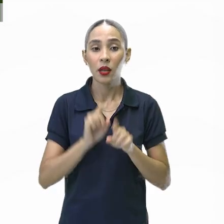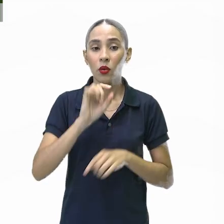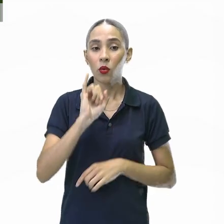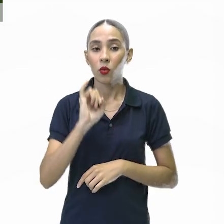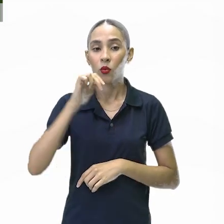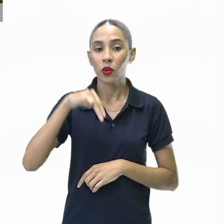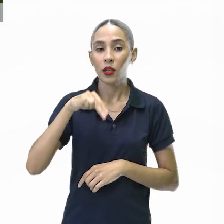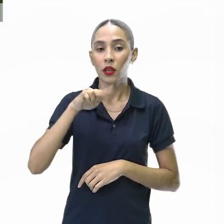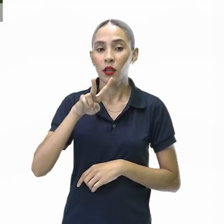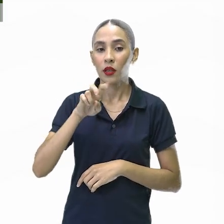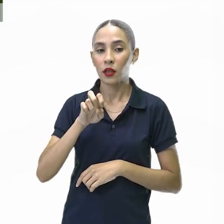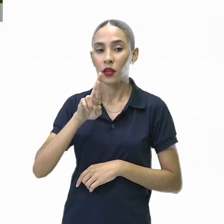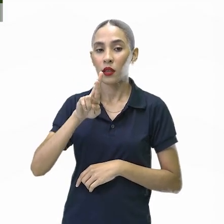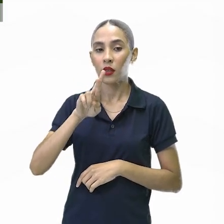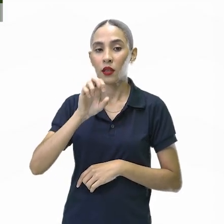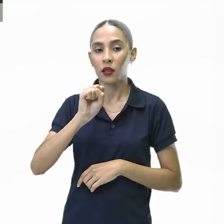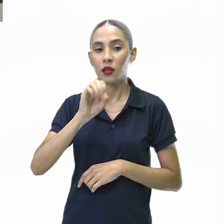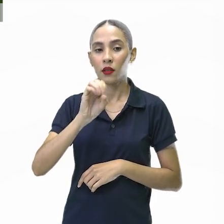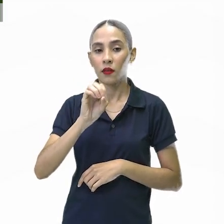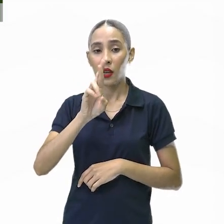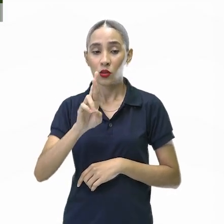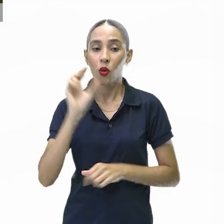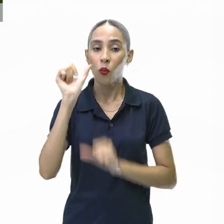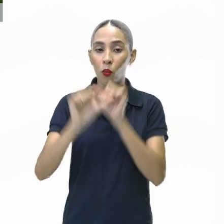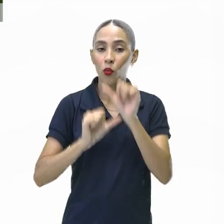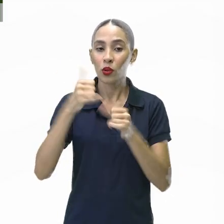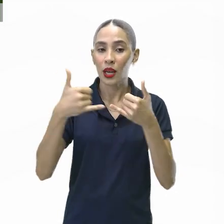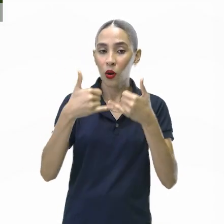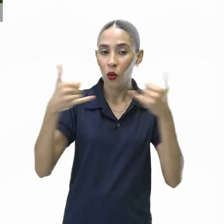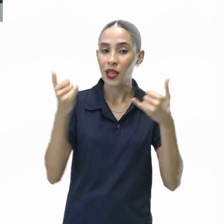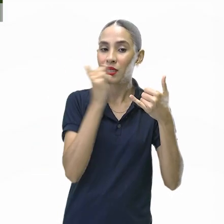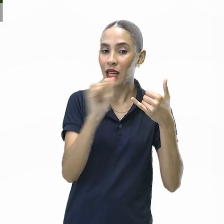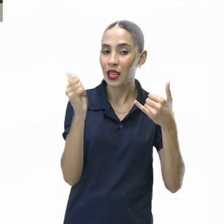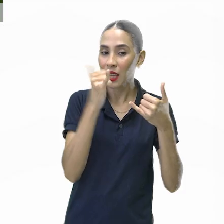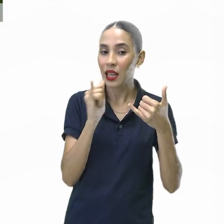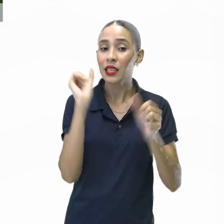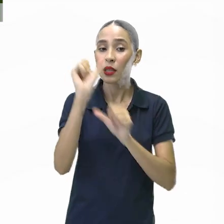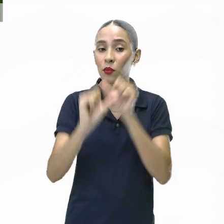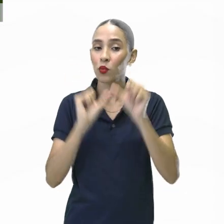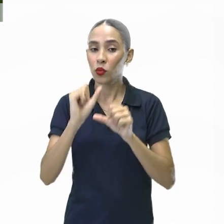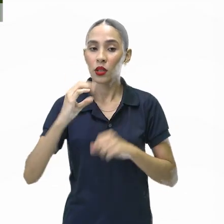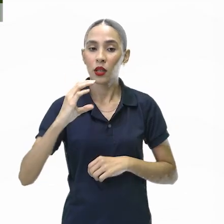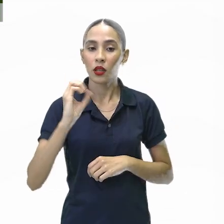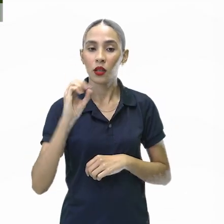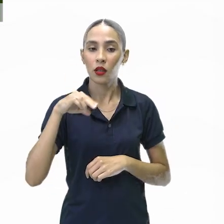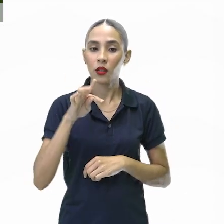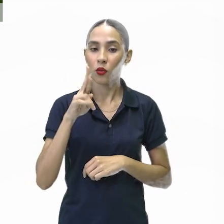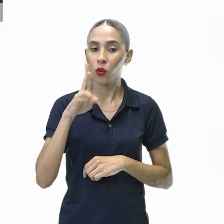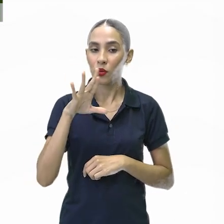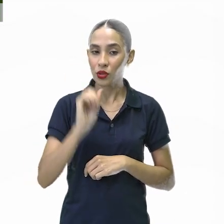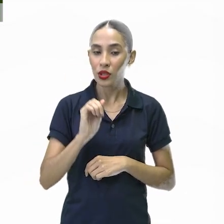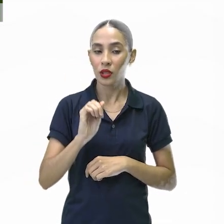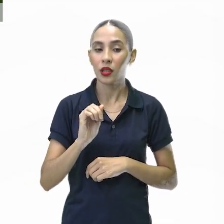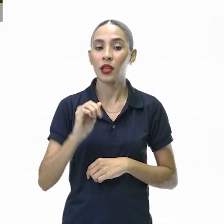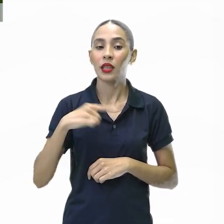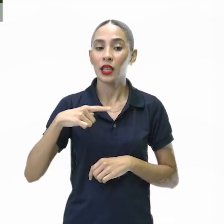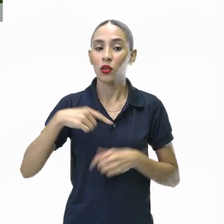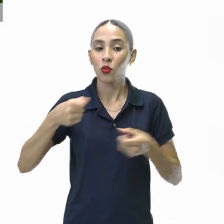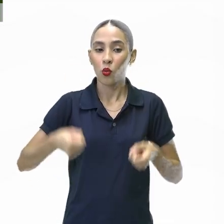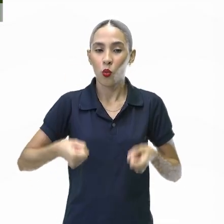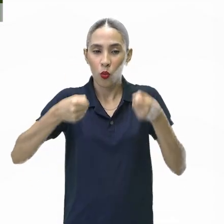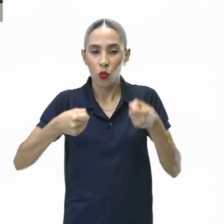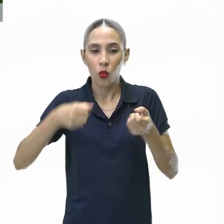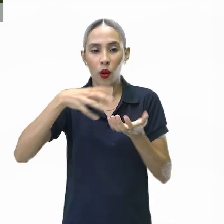vez, converte a corrente elétrica contínua em corrente elétrica alternada, que é levada até o motor de